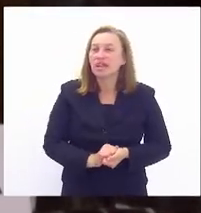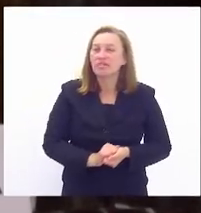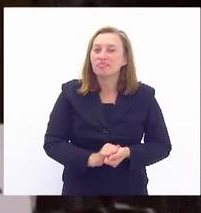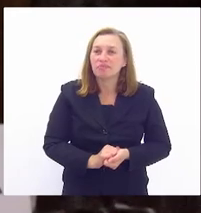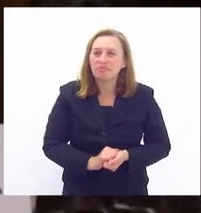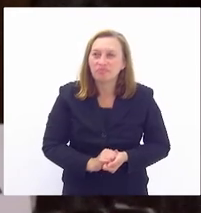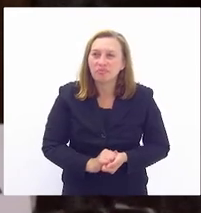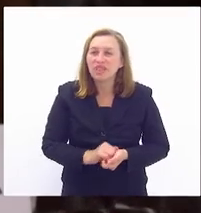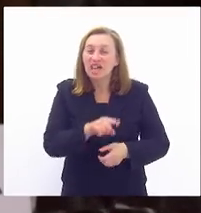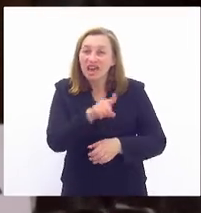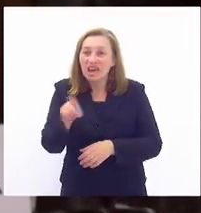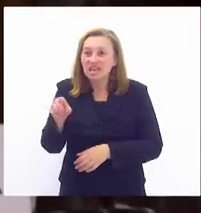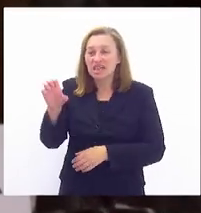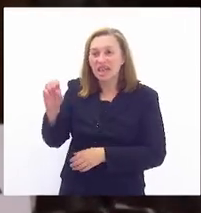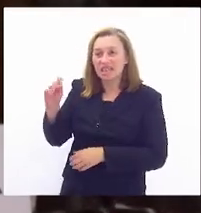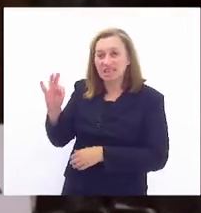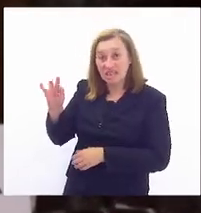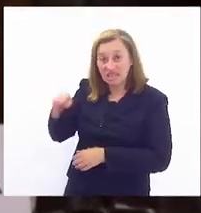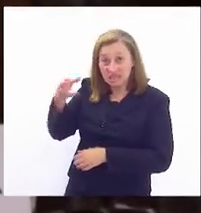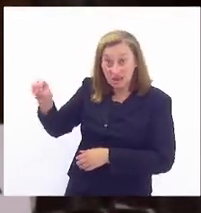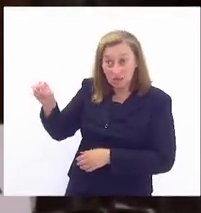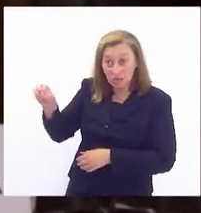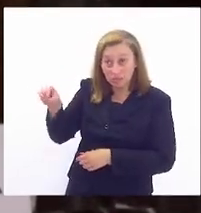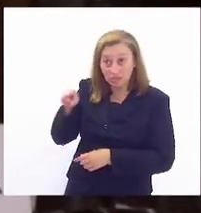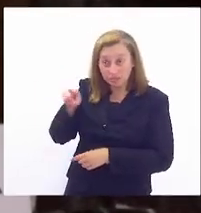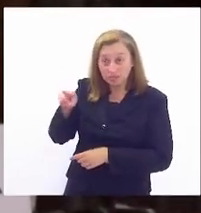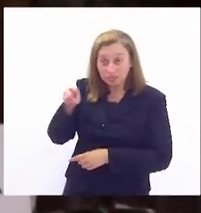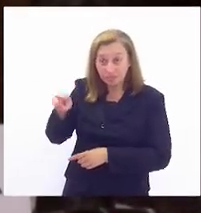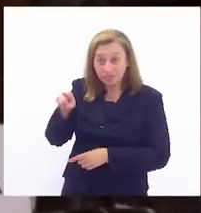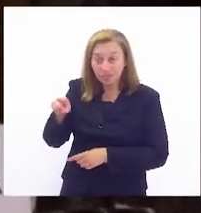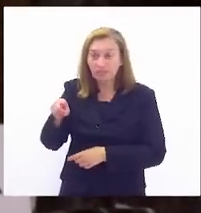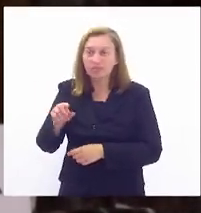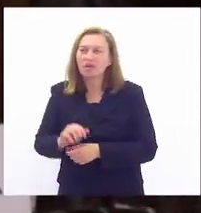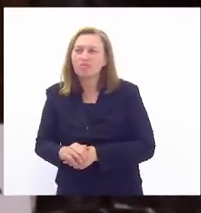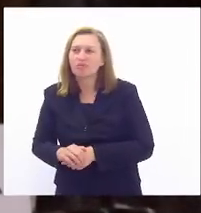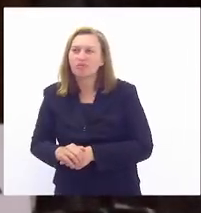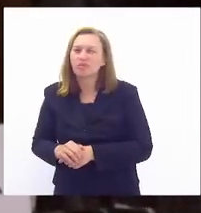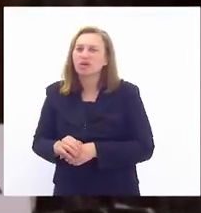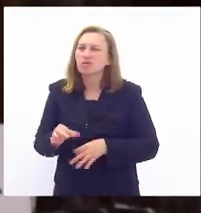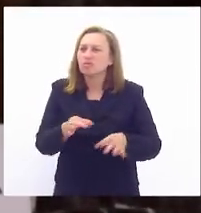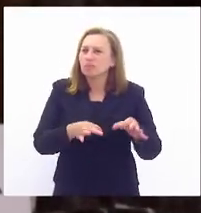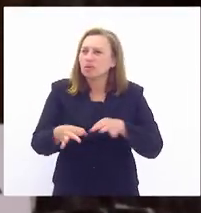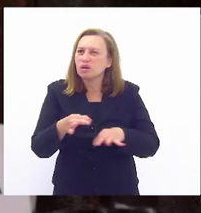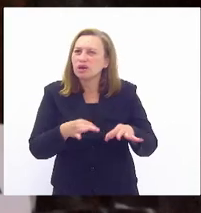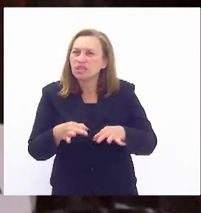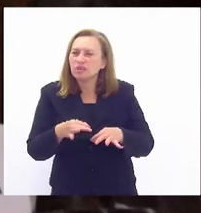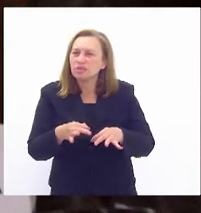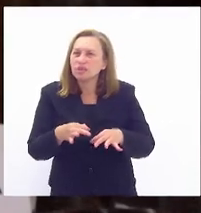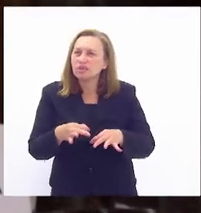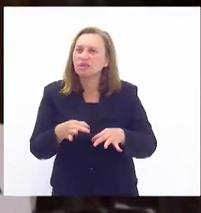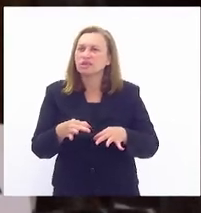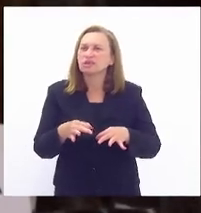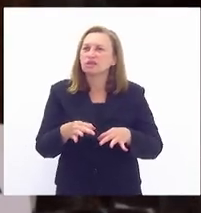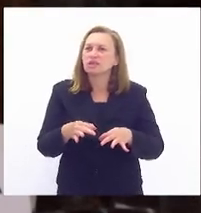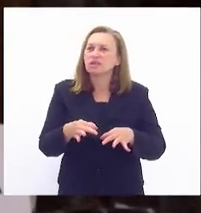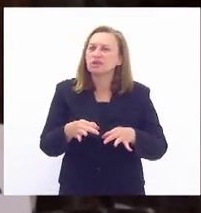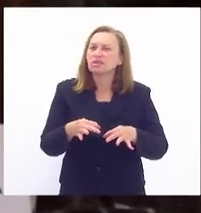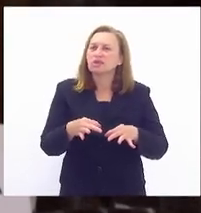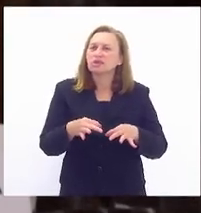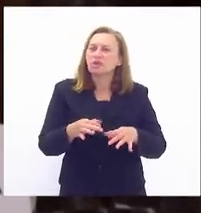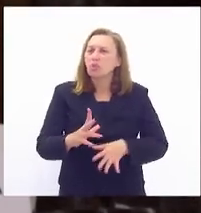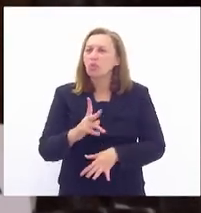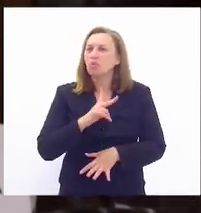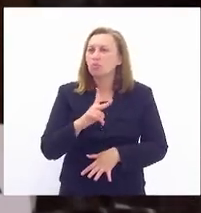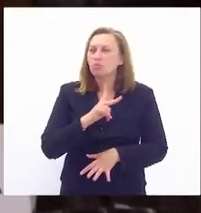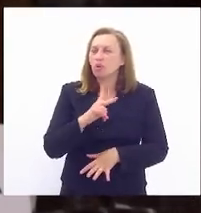Essas estações foram implantadas através de um programa de modelagem matemática validado pelo próprio